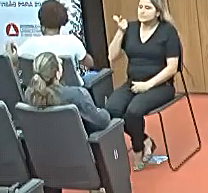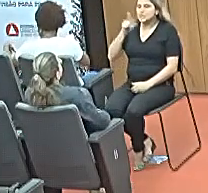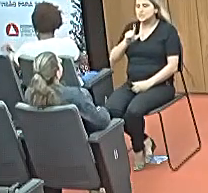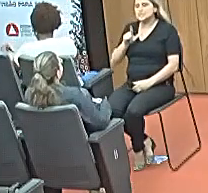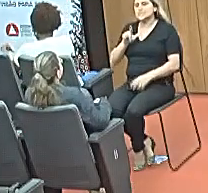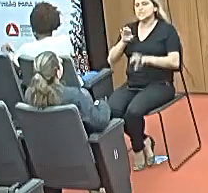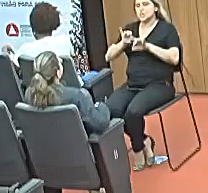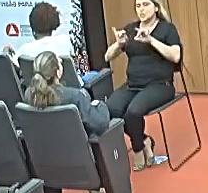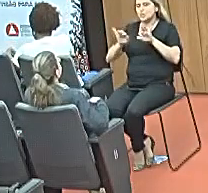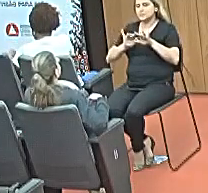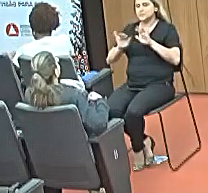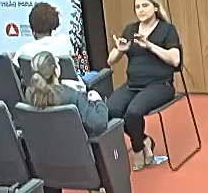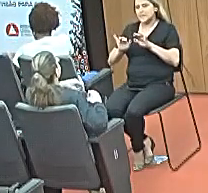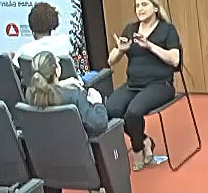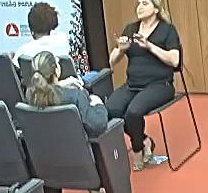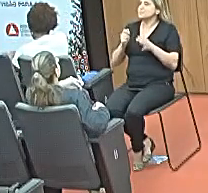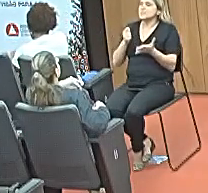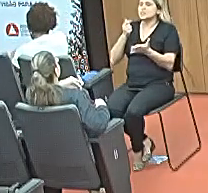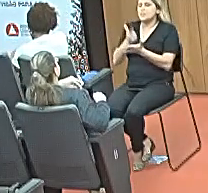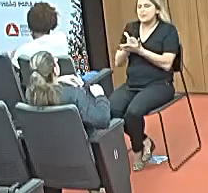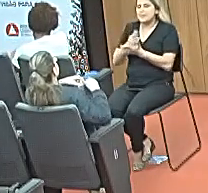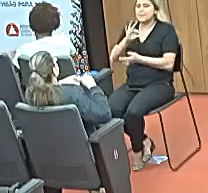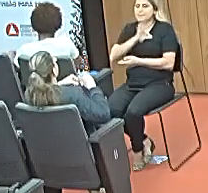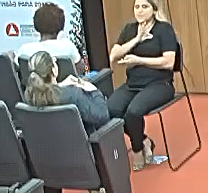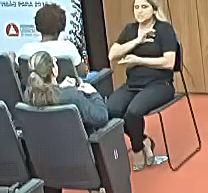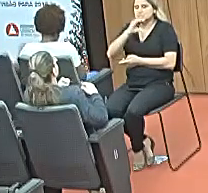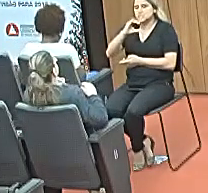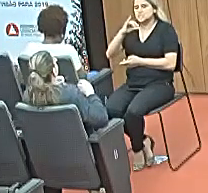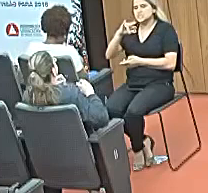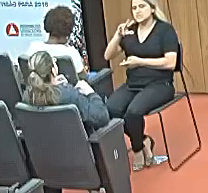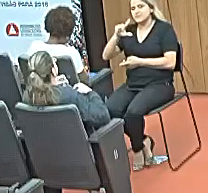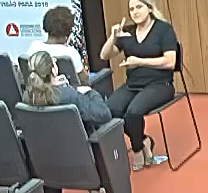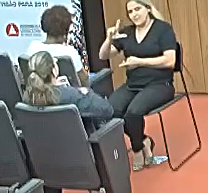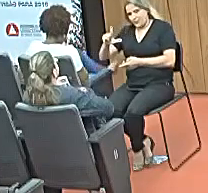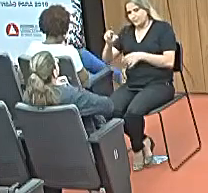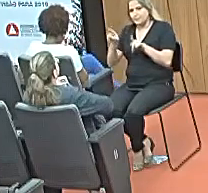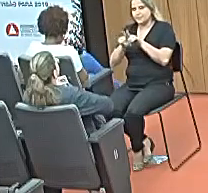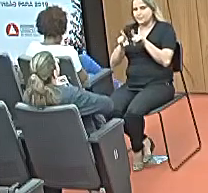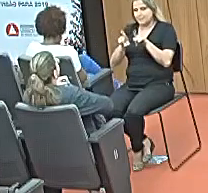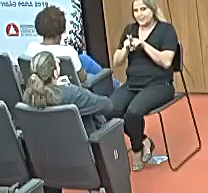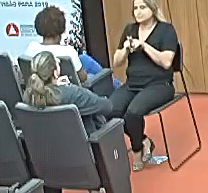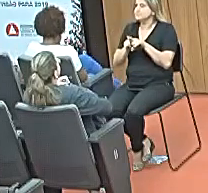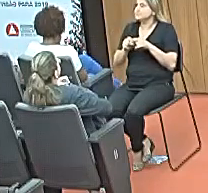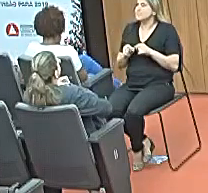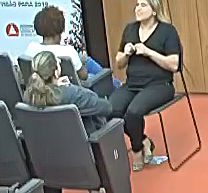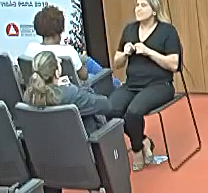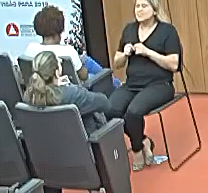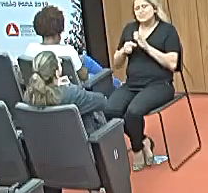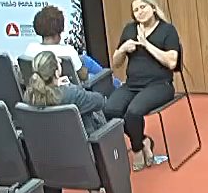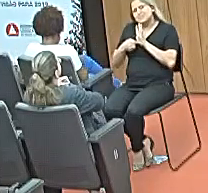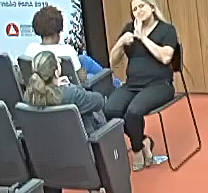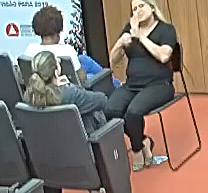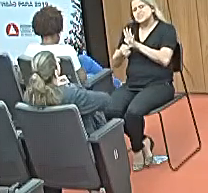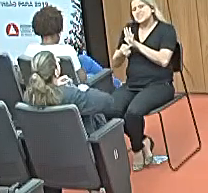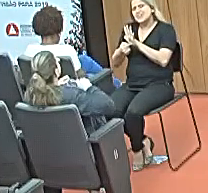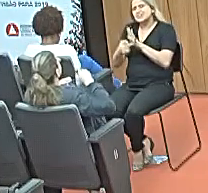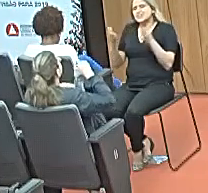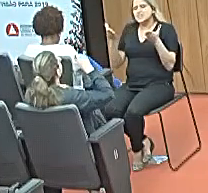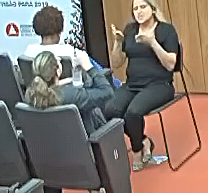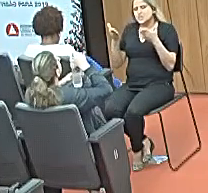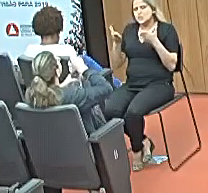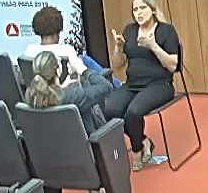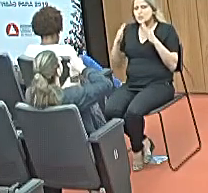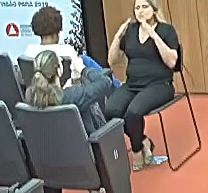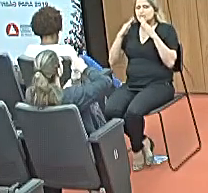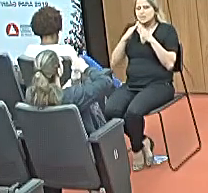para as unidades da polícia civil é foi salientado bem sucateamento hoje da das unidades da